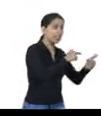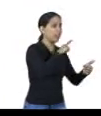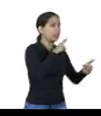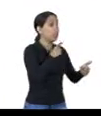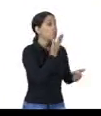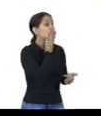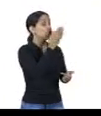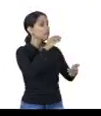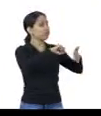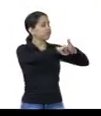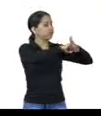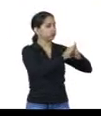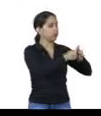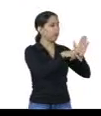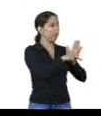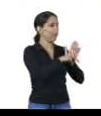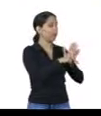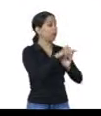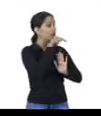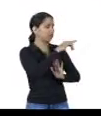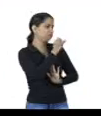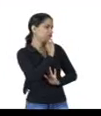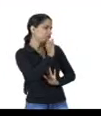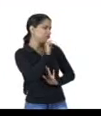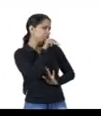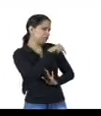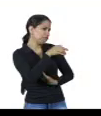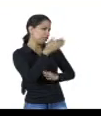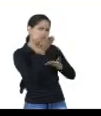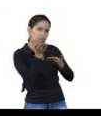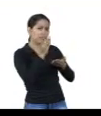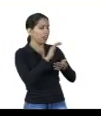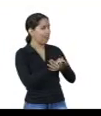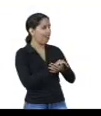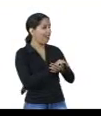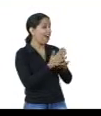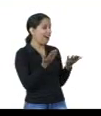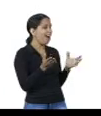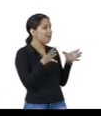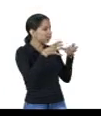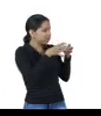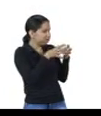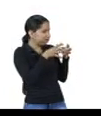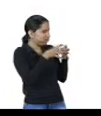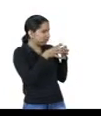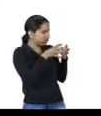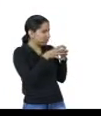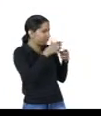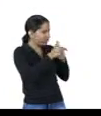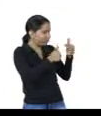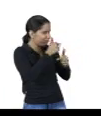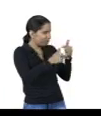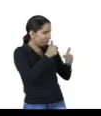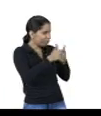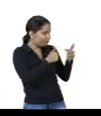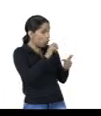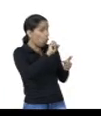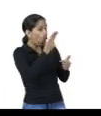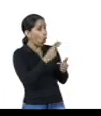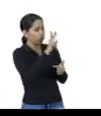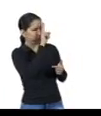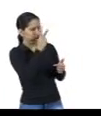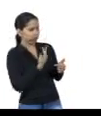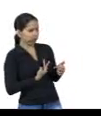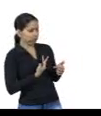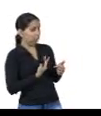bloqueios necessários para esses riscos. Nesse caso, por exemplo, a proteção coletiva, que vai fazer com que os empregados não tenham